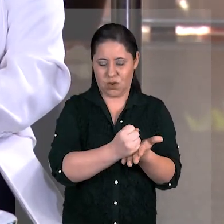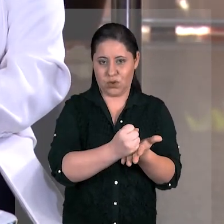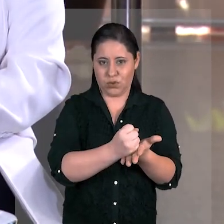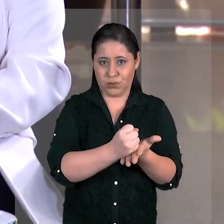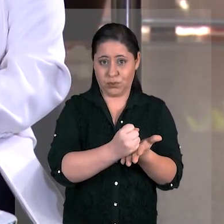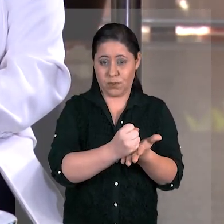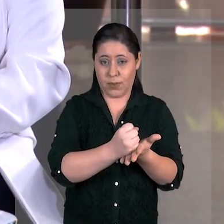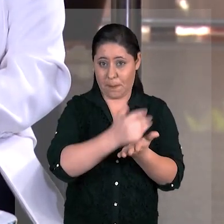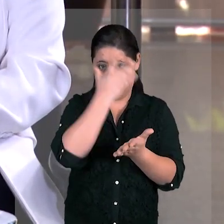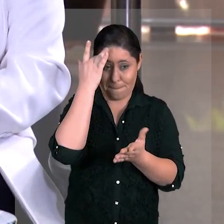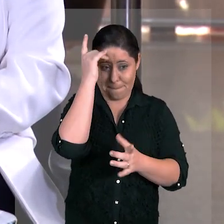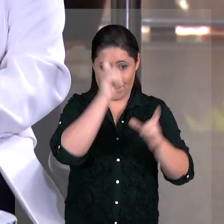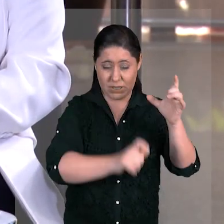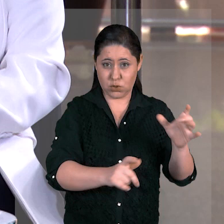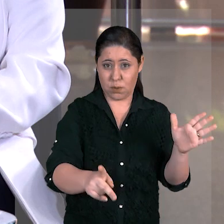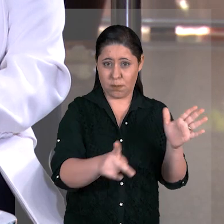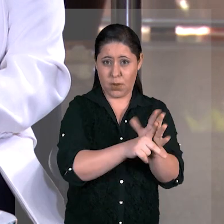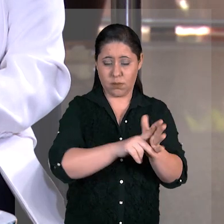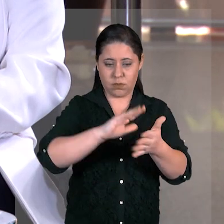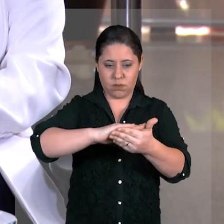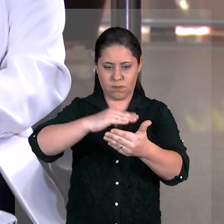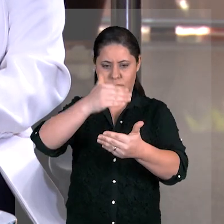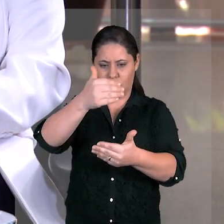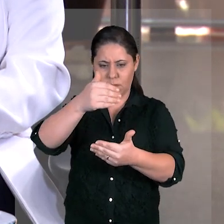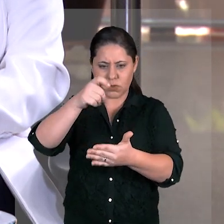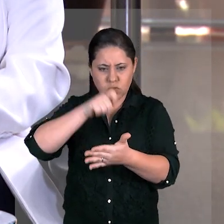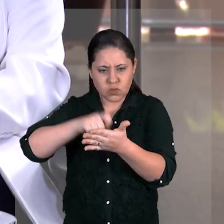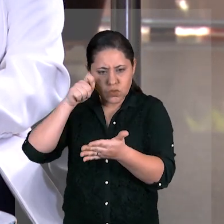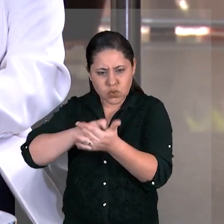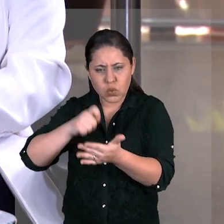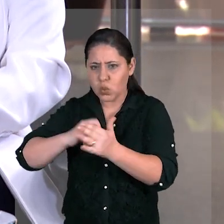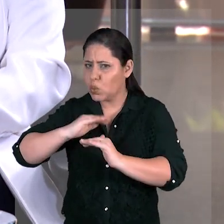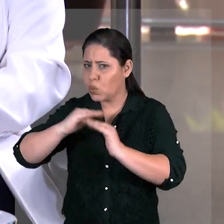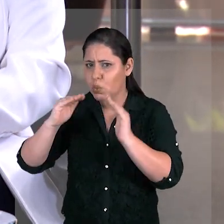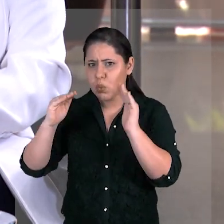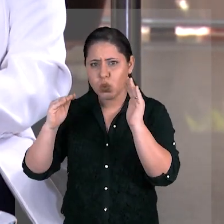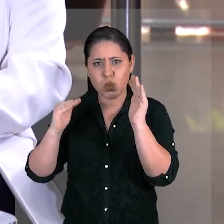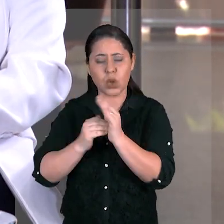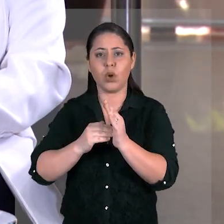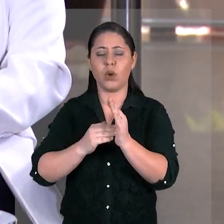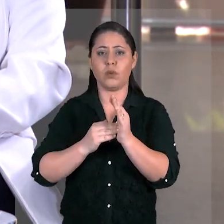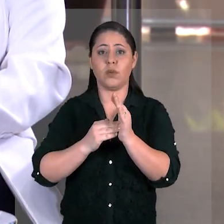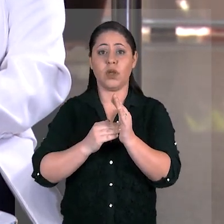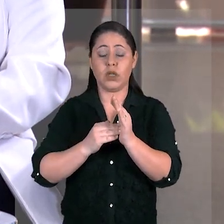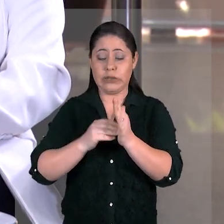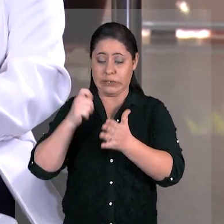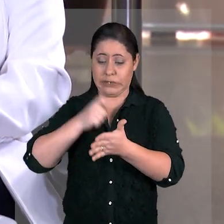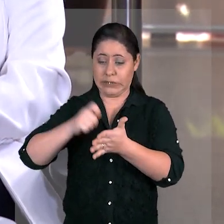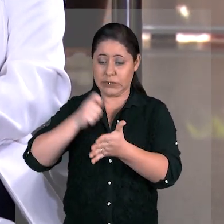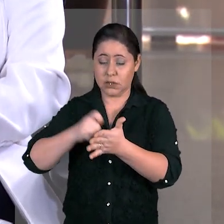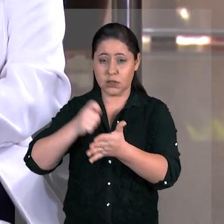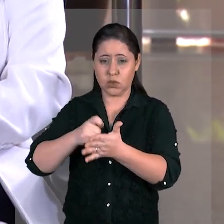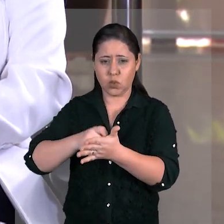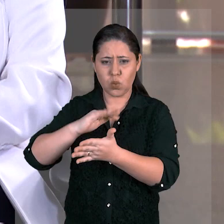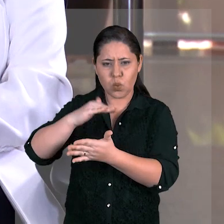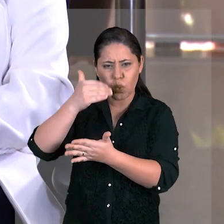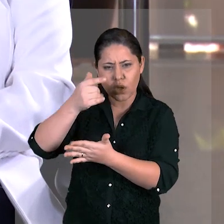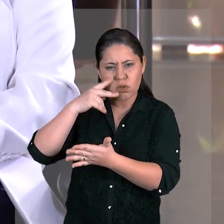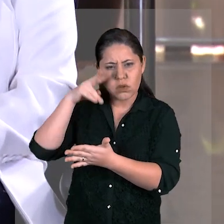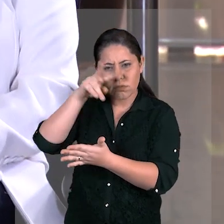sua máquina, ele registra até o MEI do seu celular. E ele vai relatar tudo que ele está vendo ali.